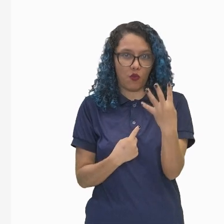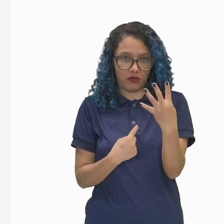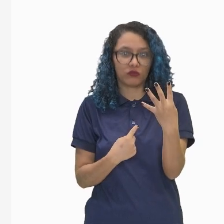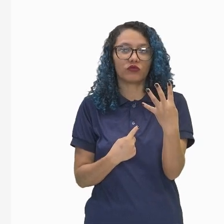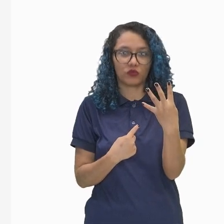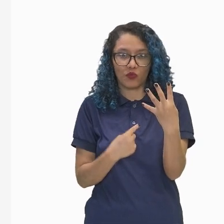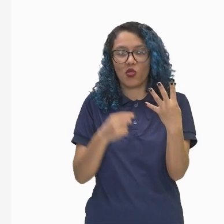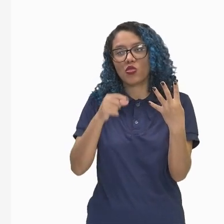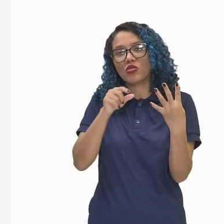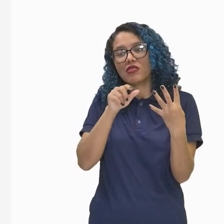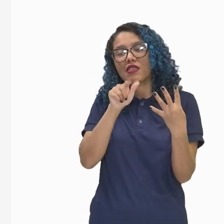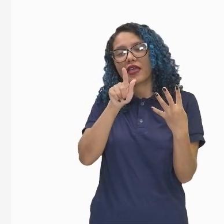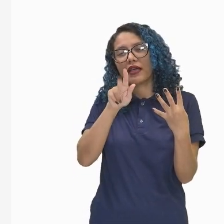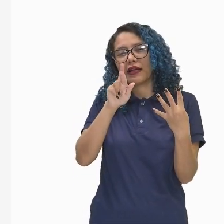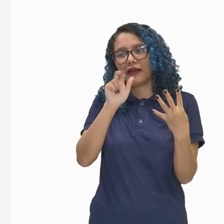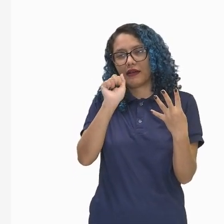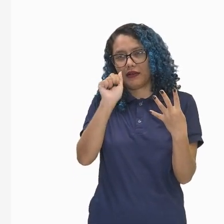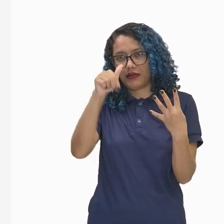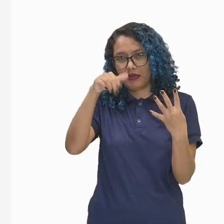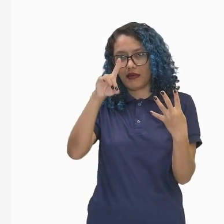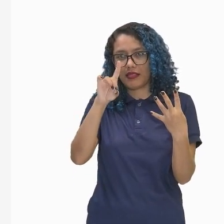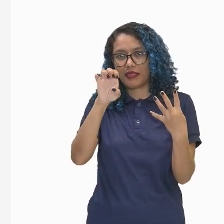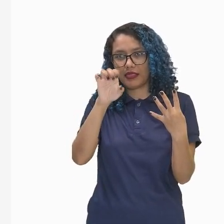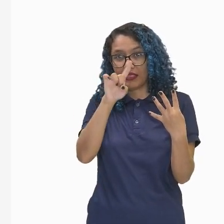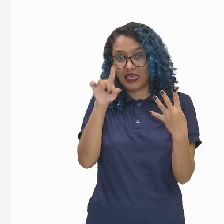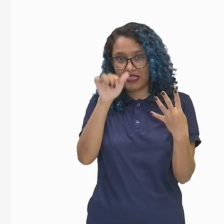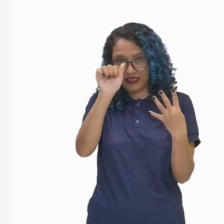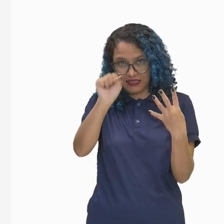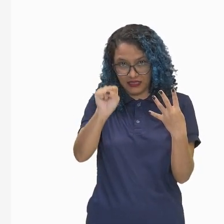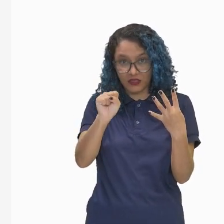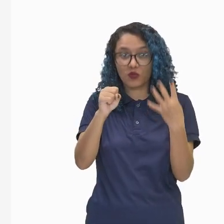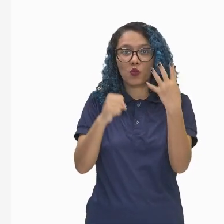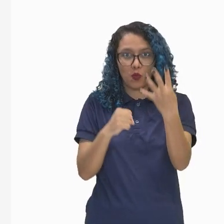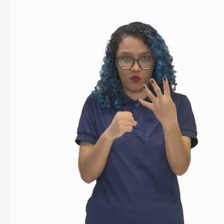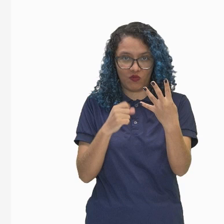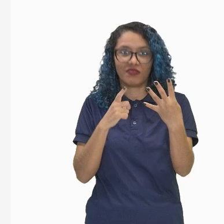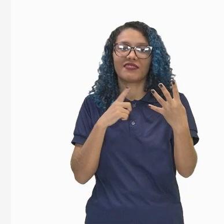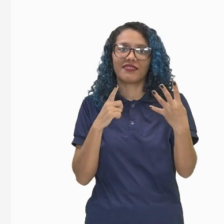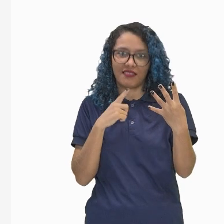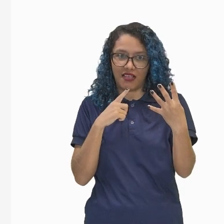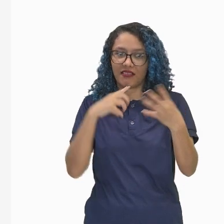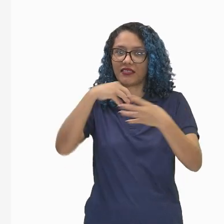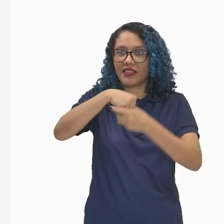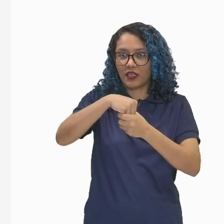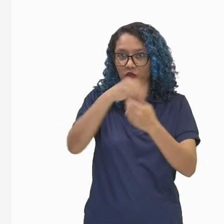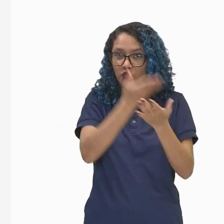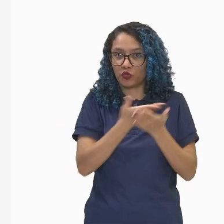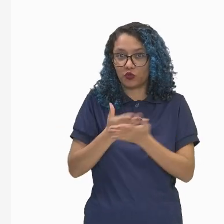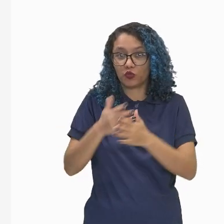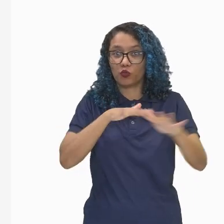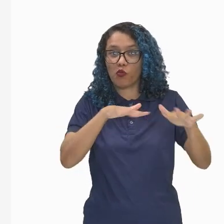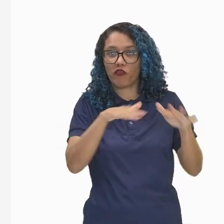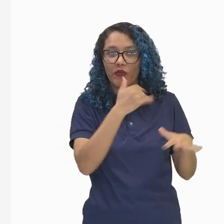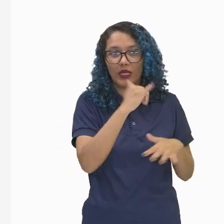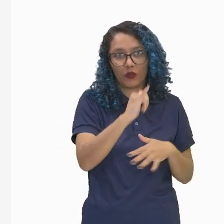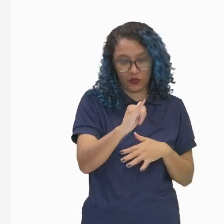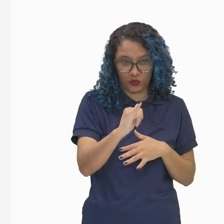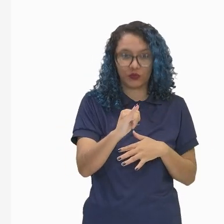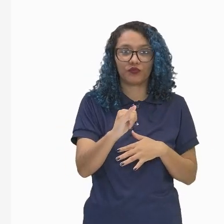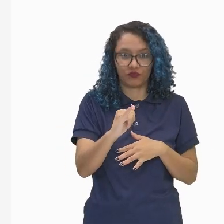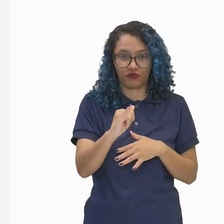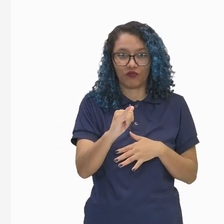grandezas elétricas, como nós percebemos, estamos estudando na eletrodinâmica, existem